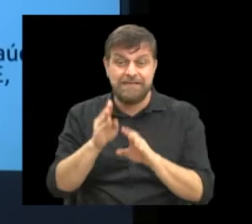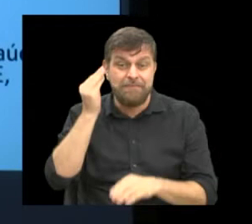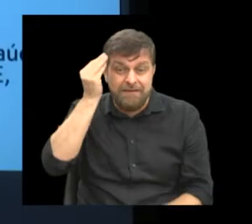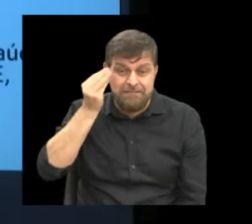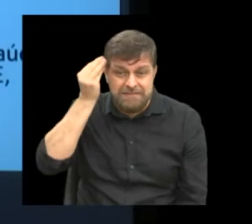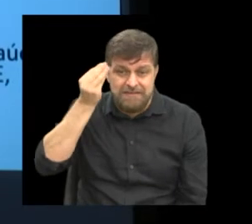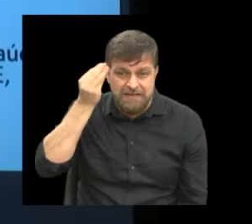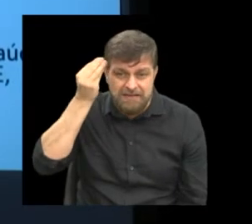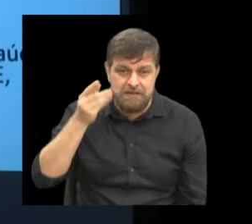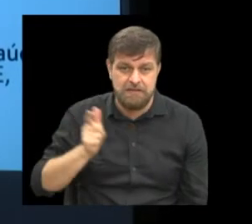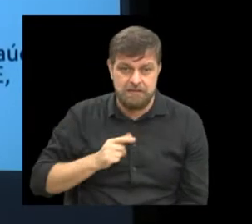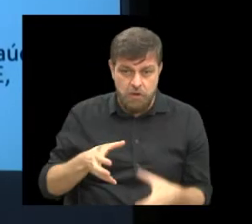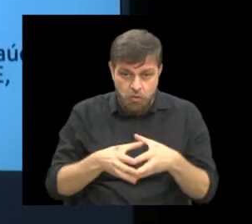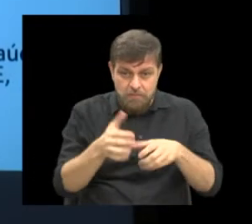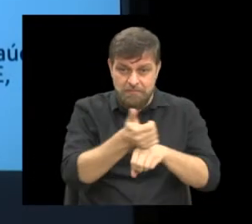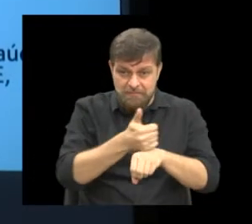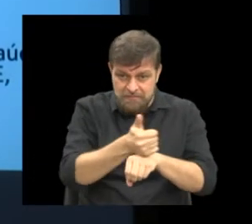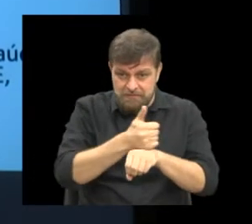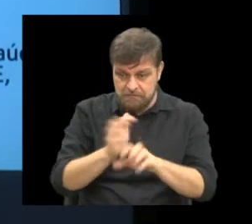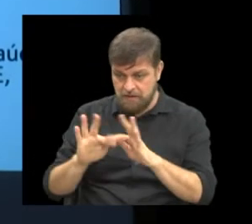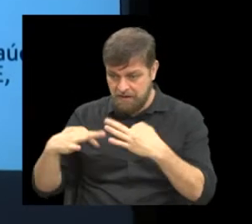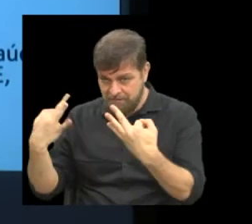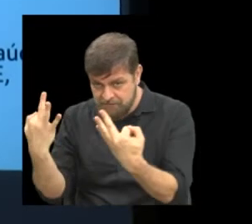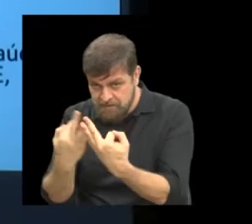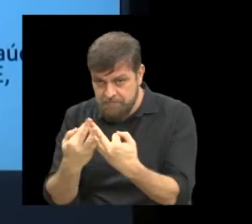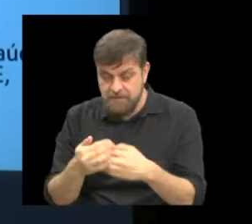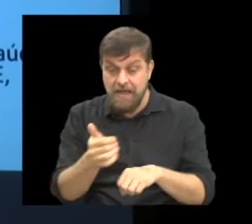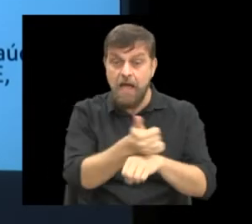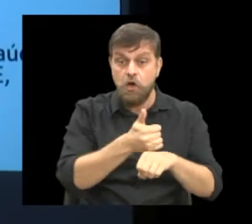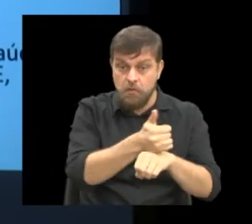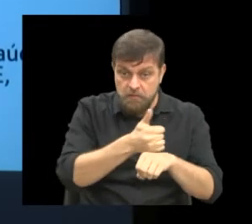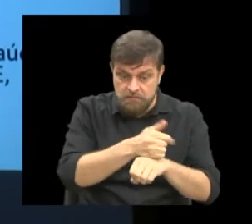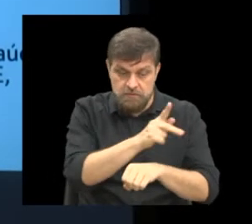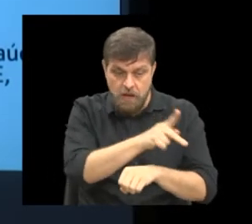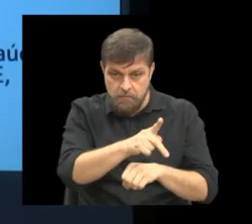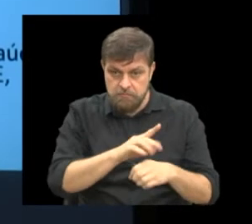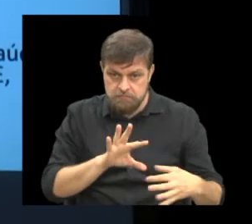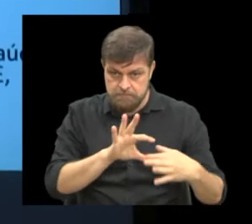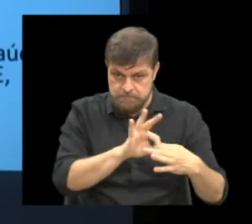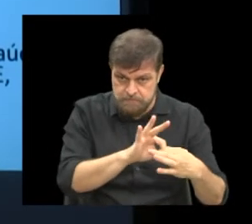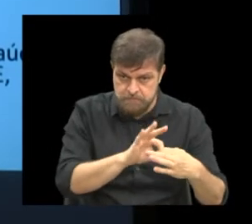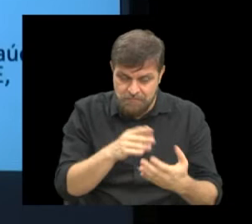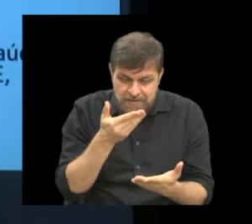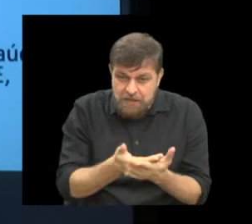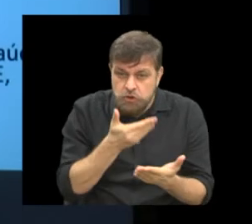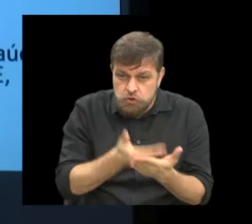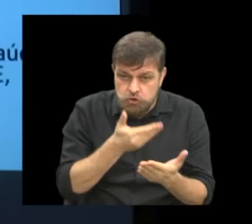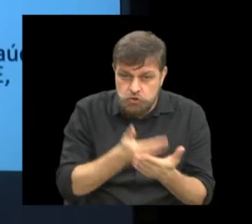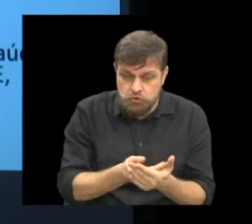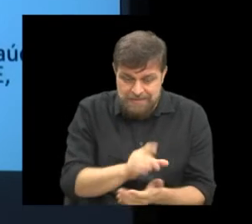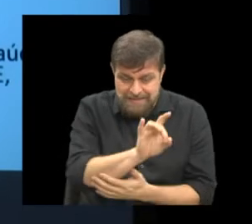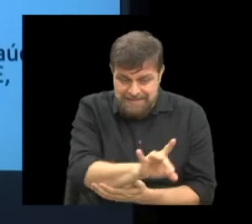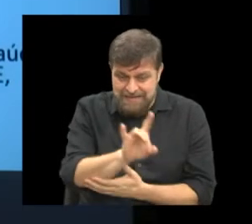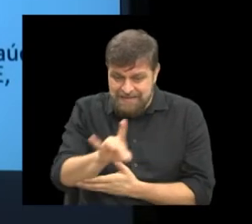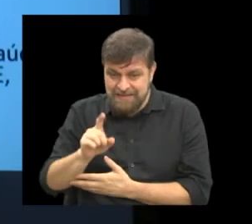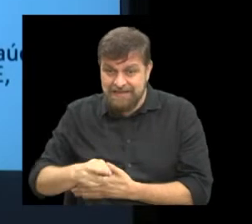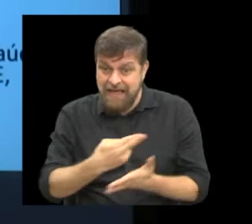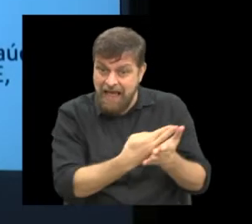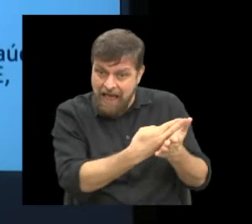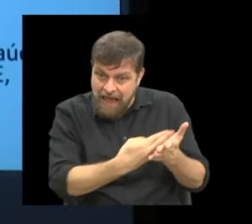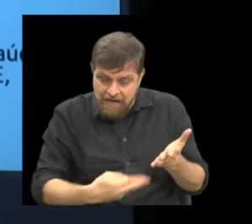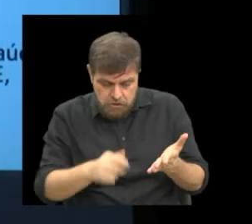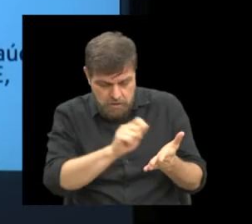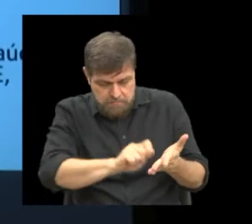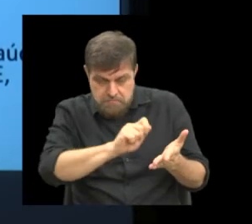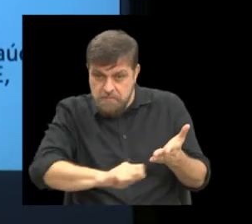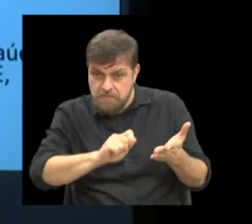psiquiatria, para a família e os profissionais da Tiquira também. A gente também faz estudo de casos, a gente tem relatórios de